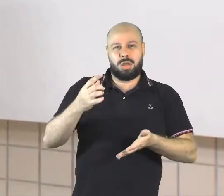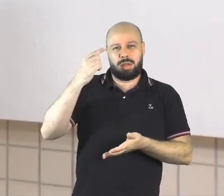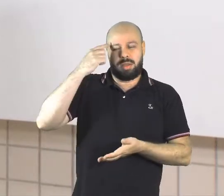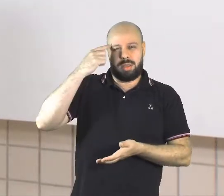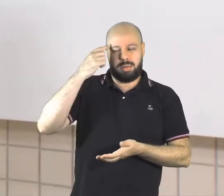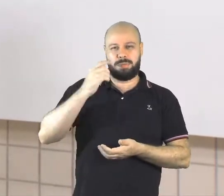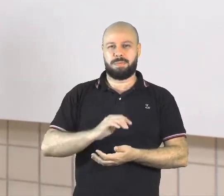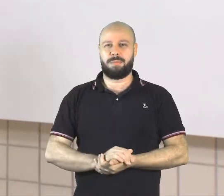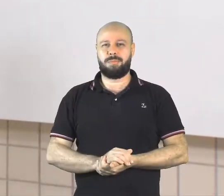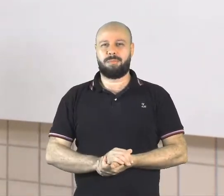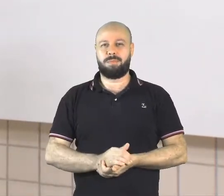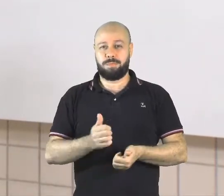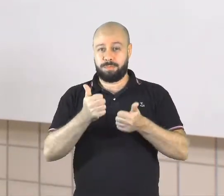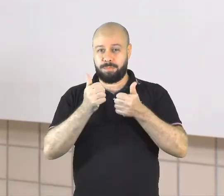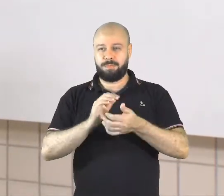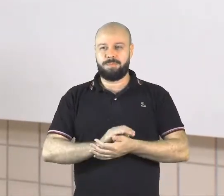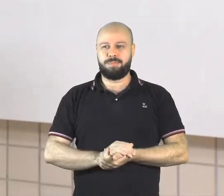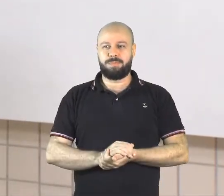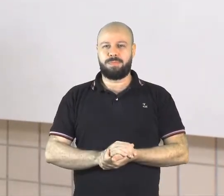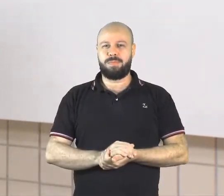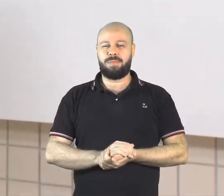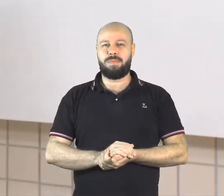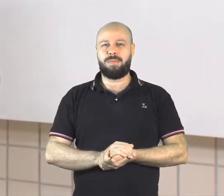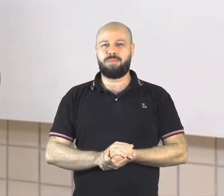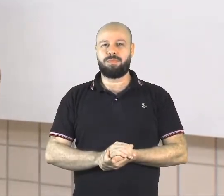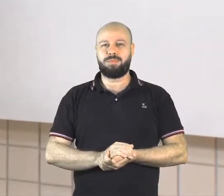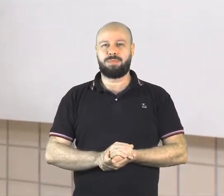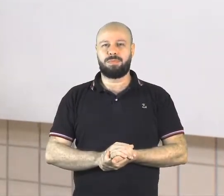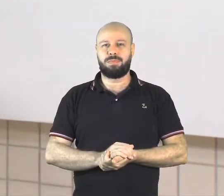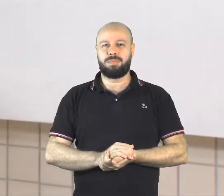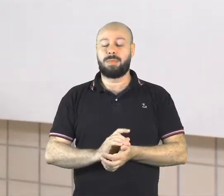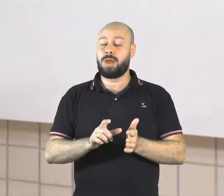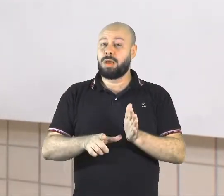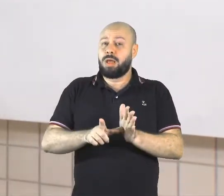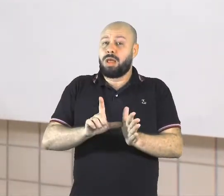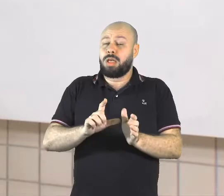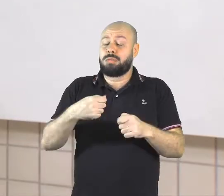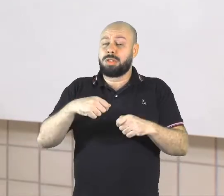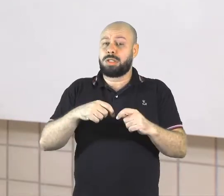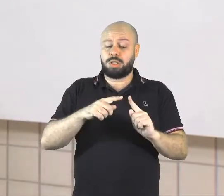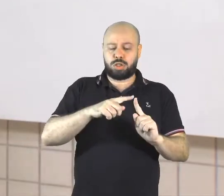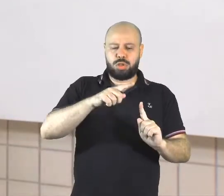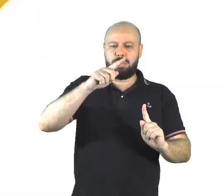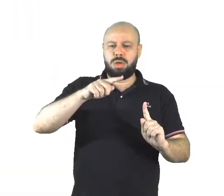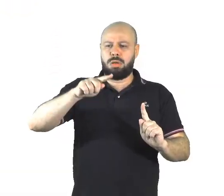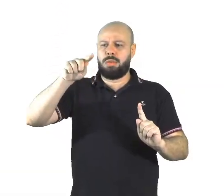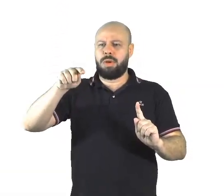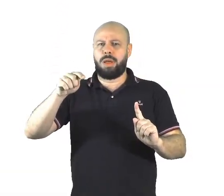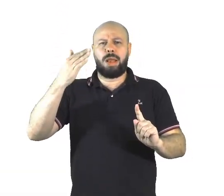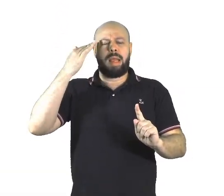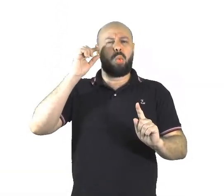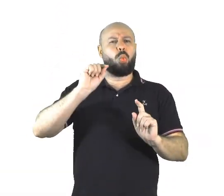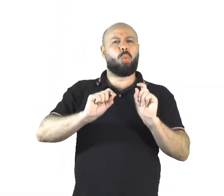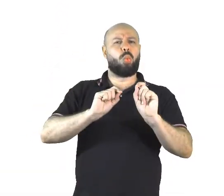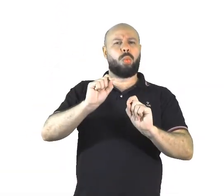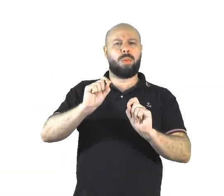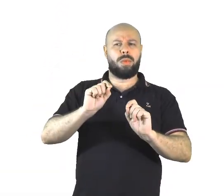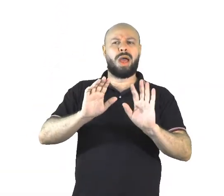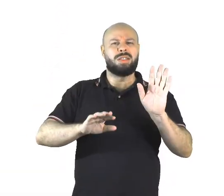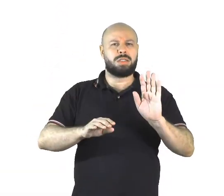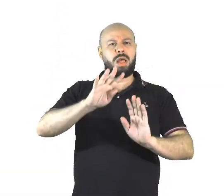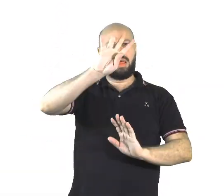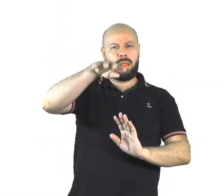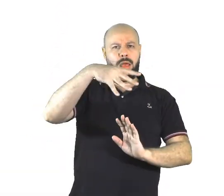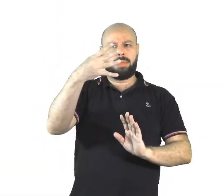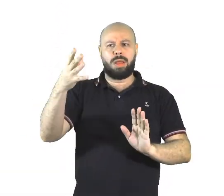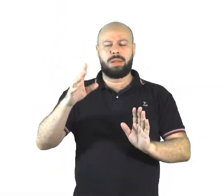daí, ok? Mas antes disso, vamos entender um pouquinho sobre gráfico. Os gráficos e tabelas, eles